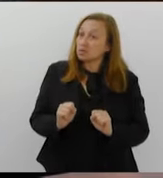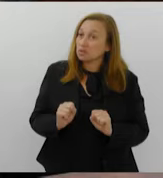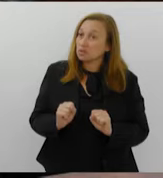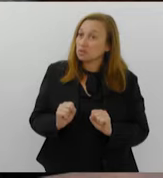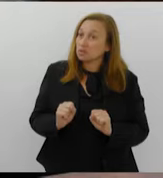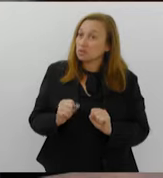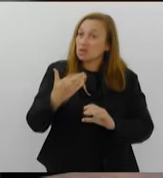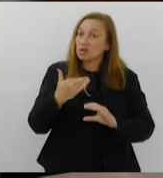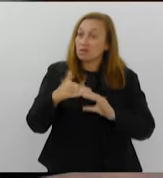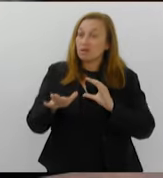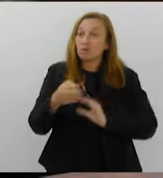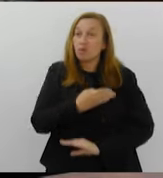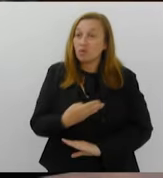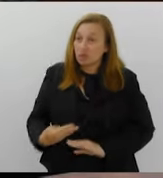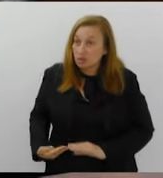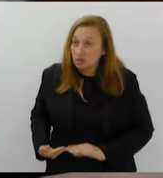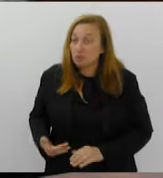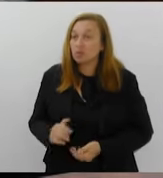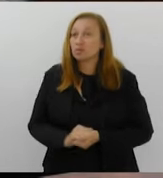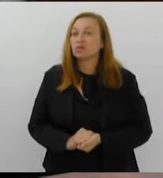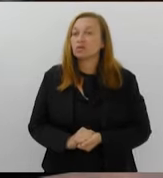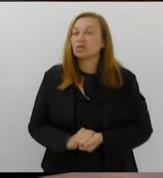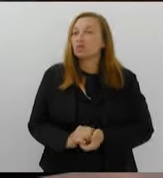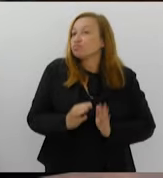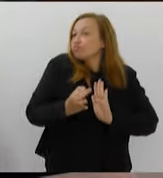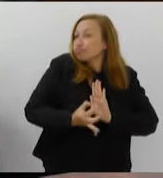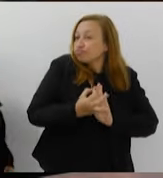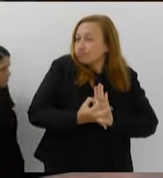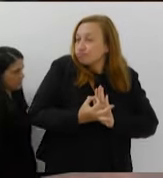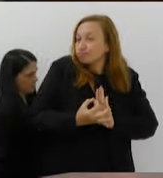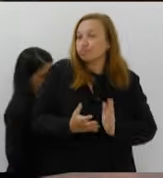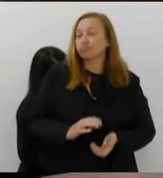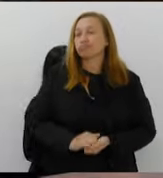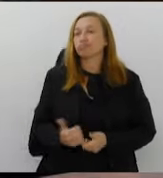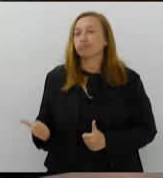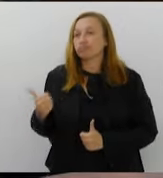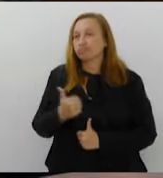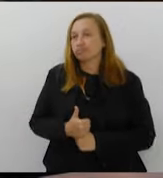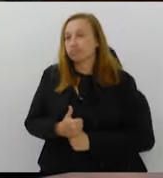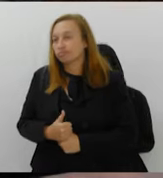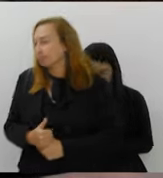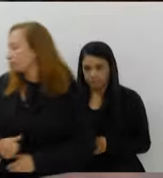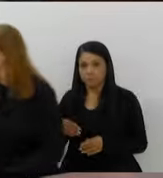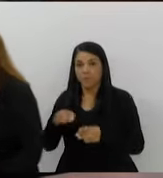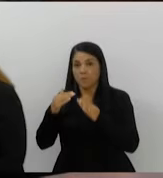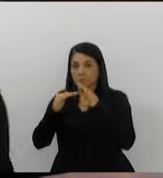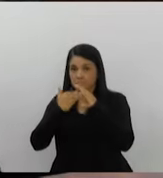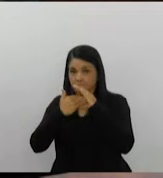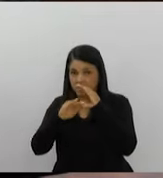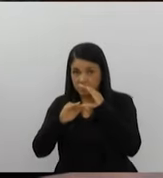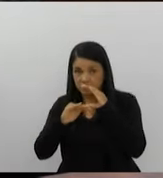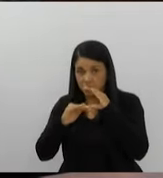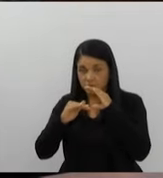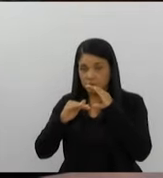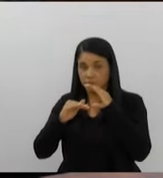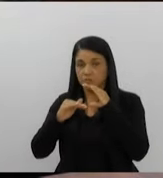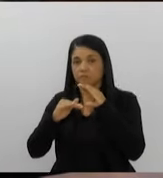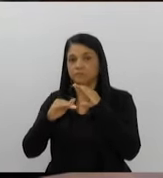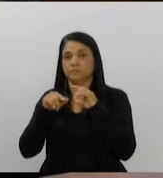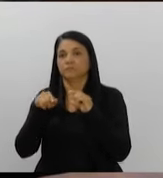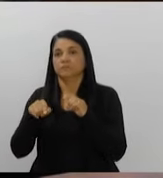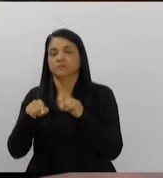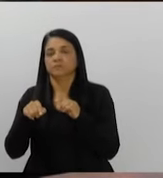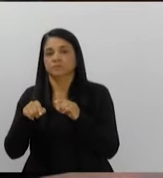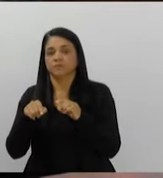enviar ao governador a sugestão, a minuta de uma mensagem a ser remetida